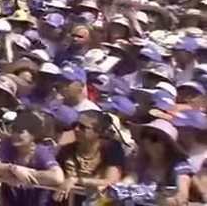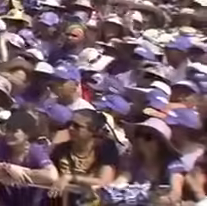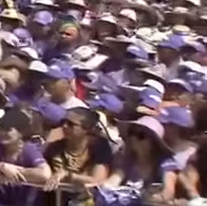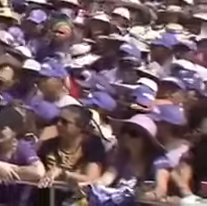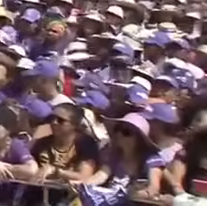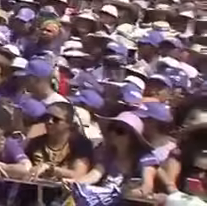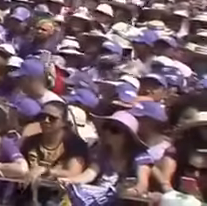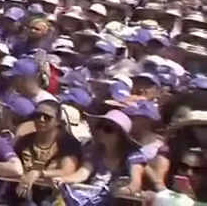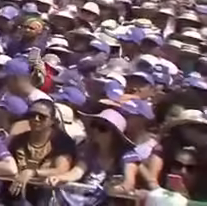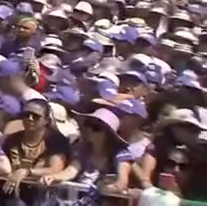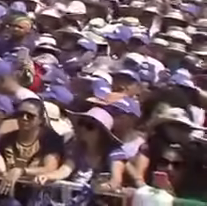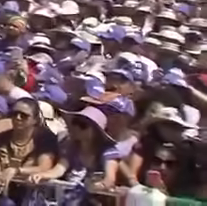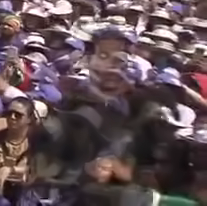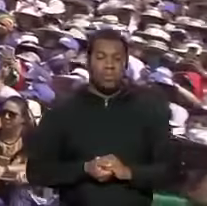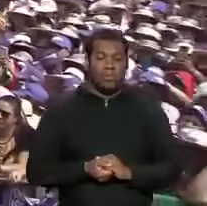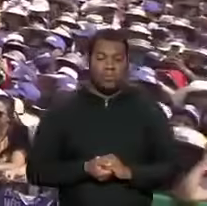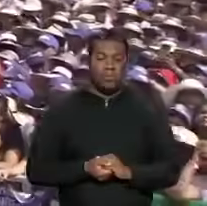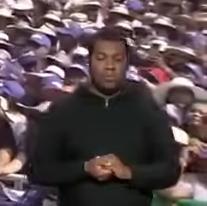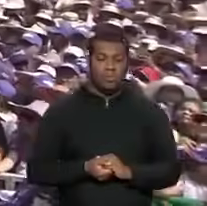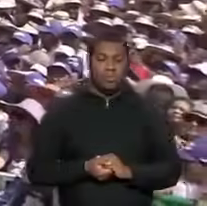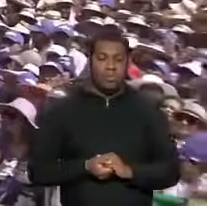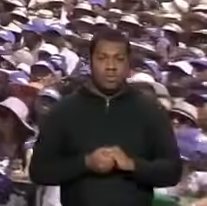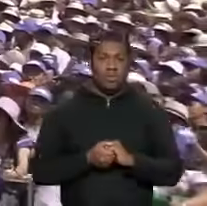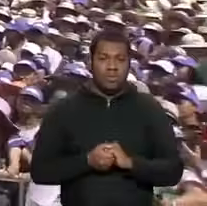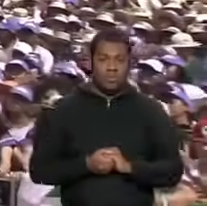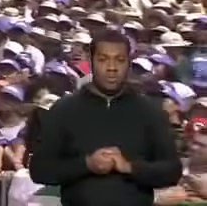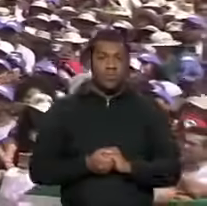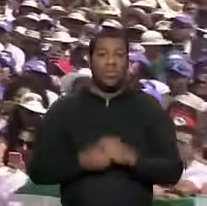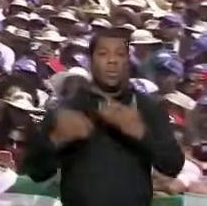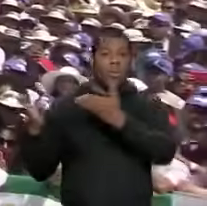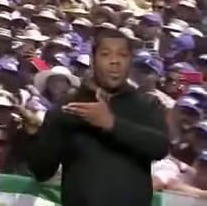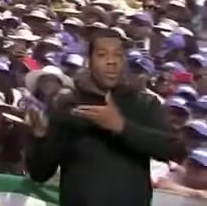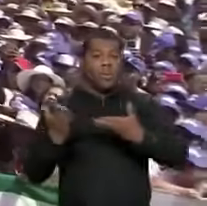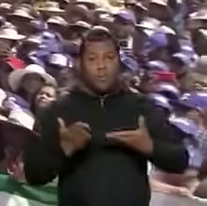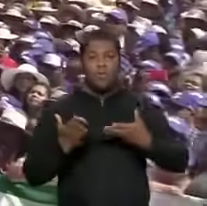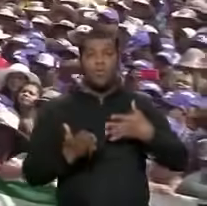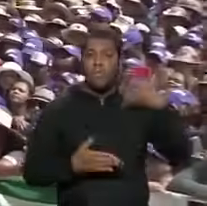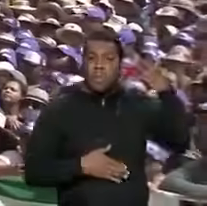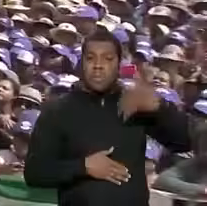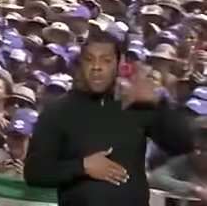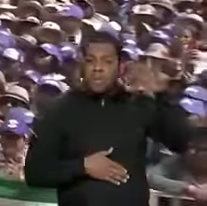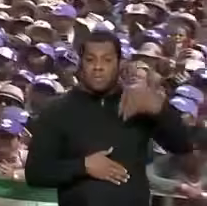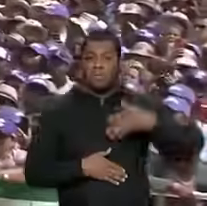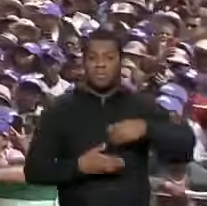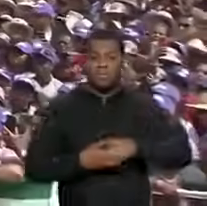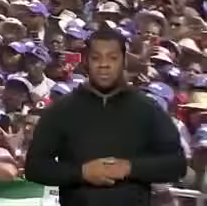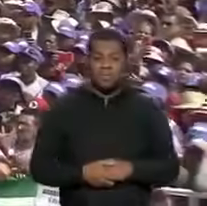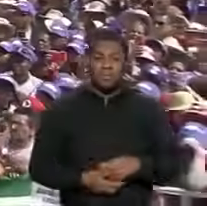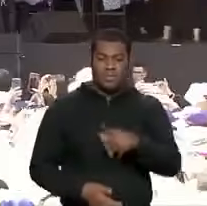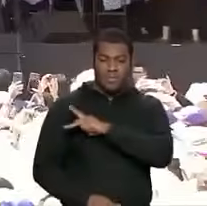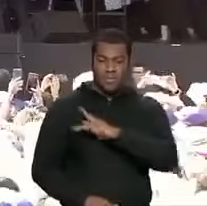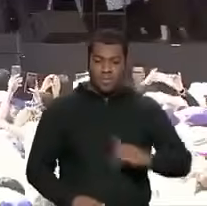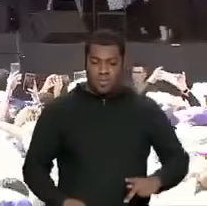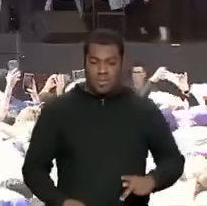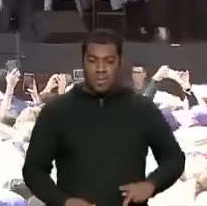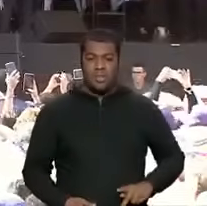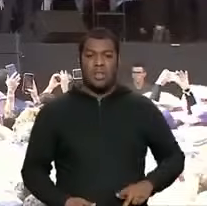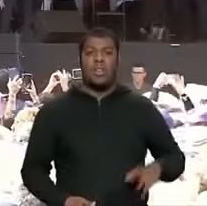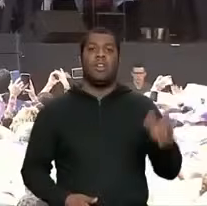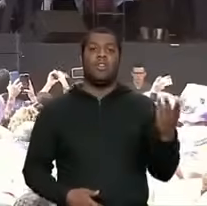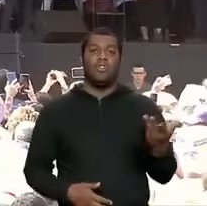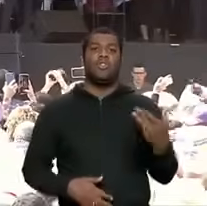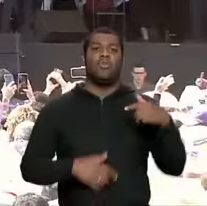dando início a esta cerimônia fará o uso da palavra o Presidente da Confederação Nacional